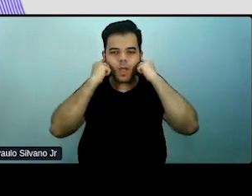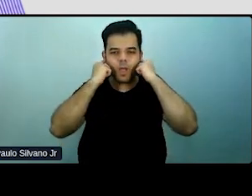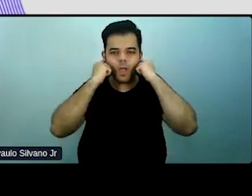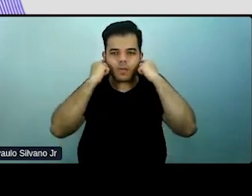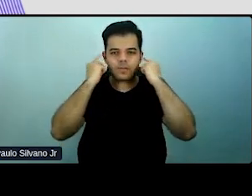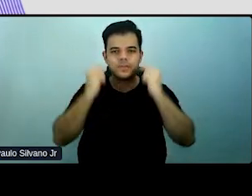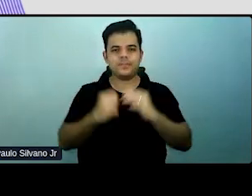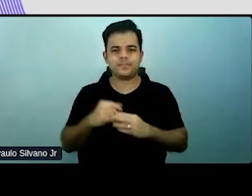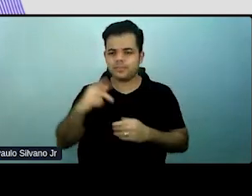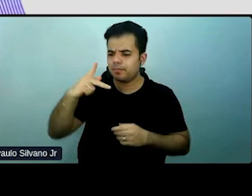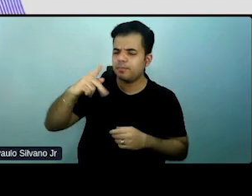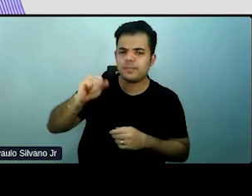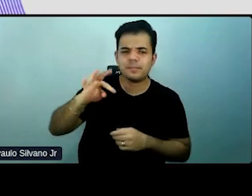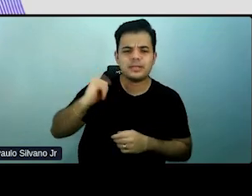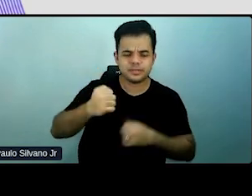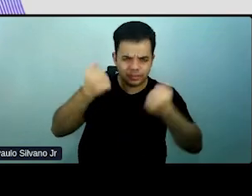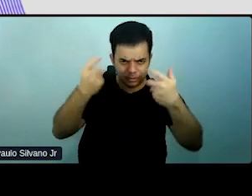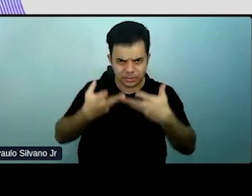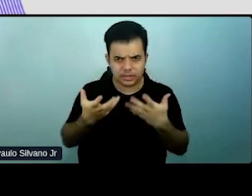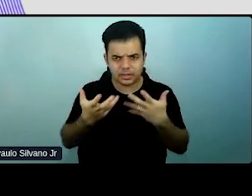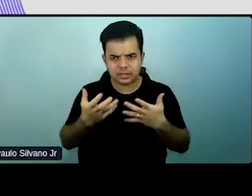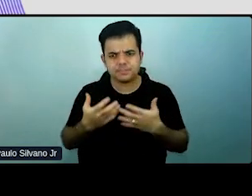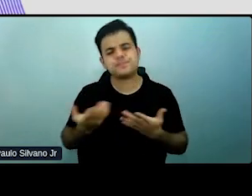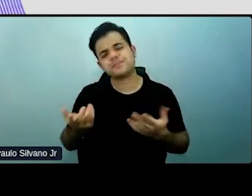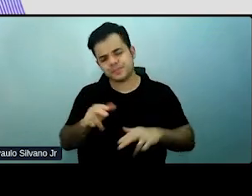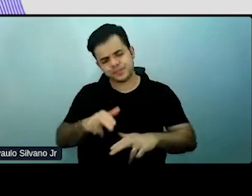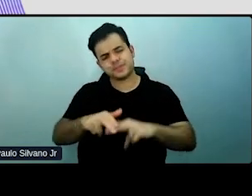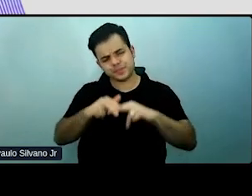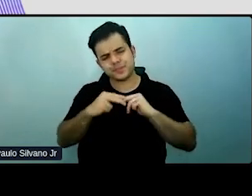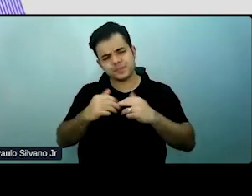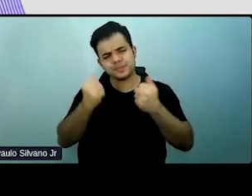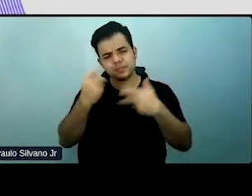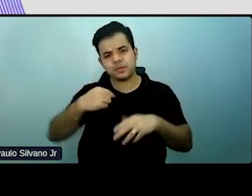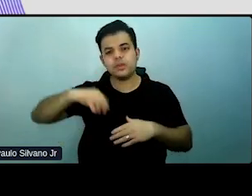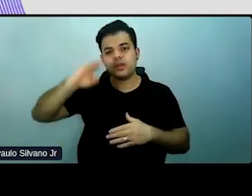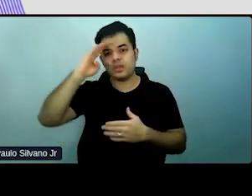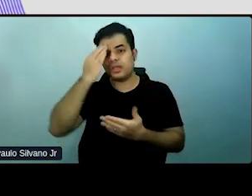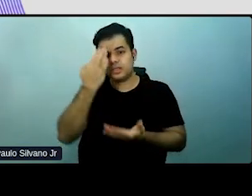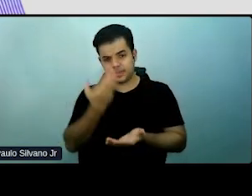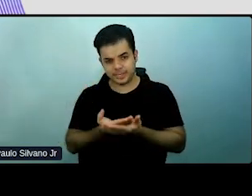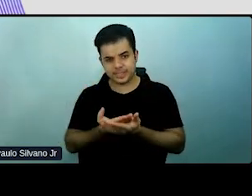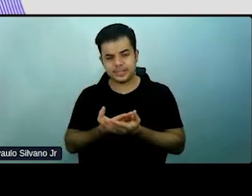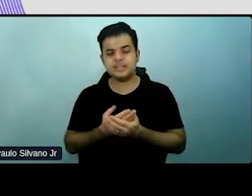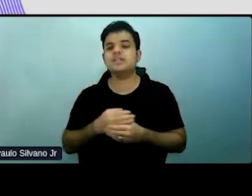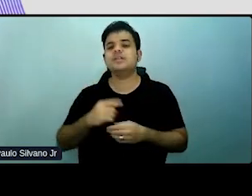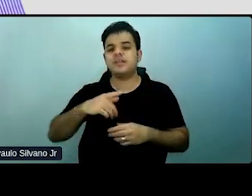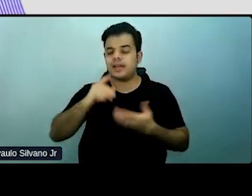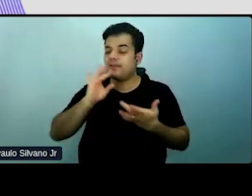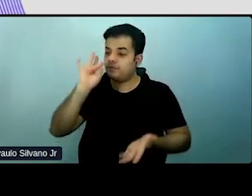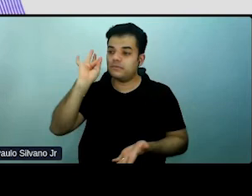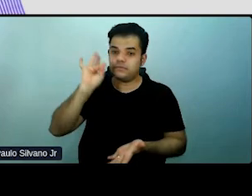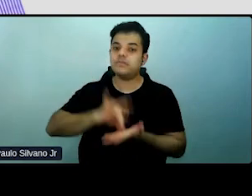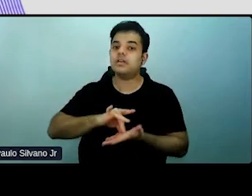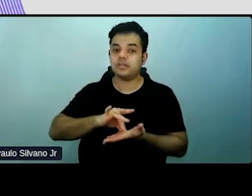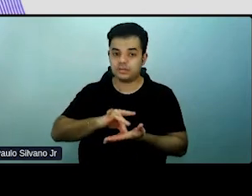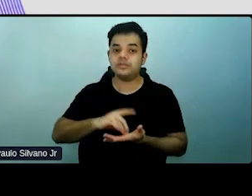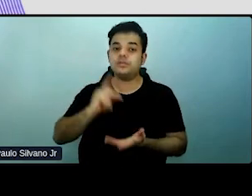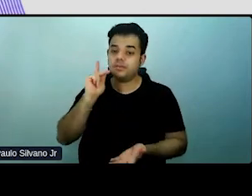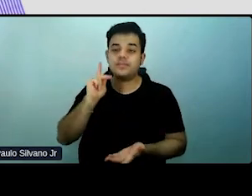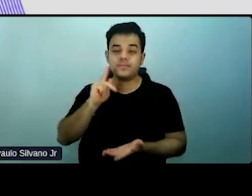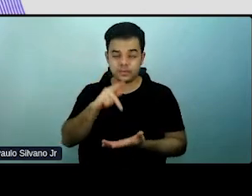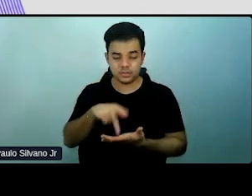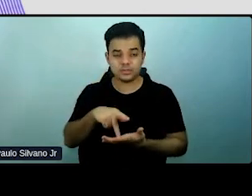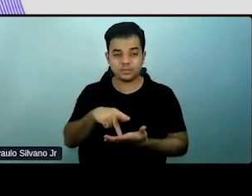Quer falar, Paty? Eu acho que é por conta dessa questão mesmo, do que a gente acredita que seja real. A gente trabalha a gente